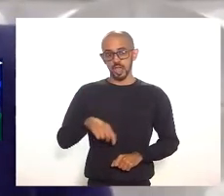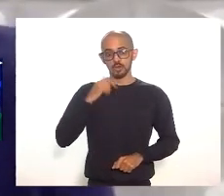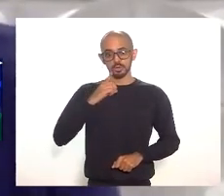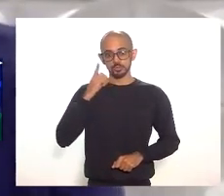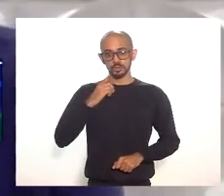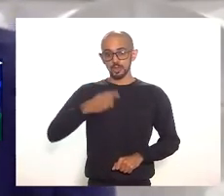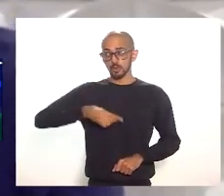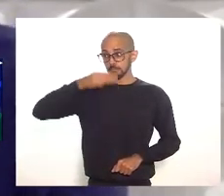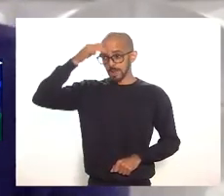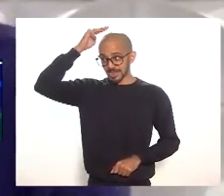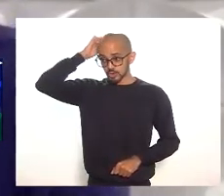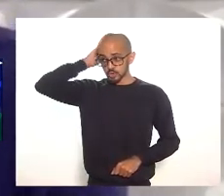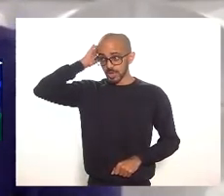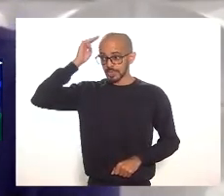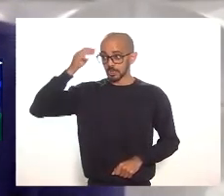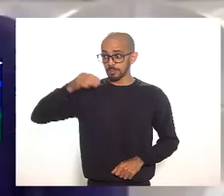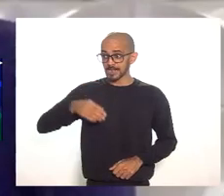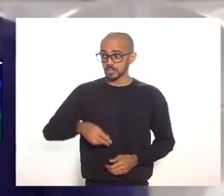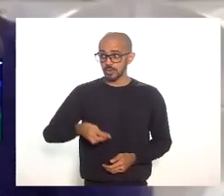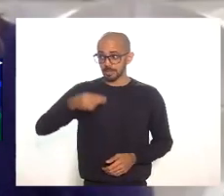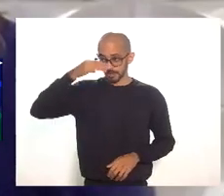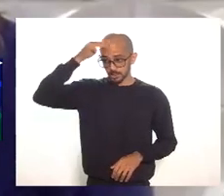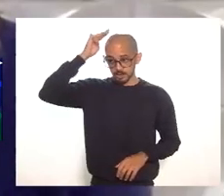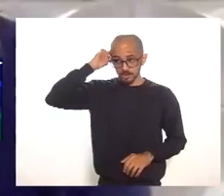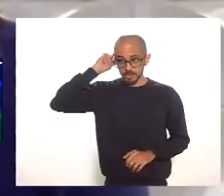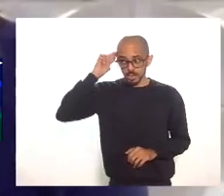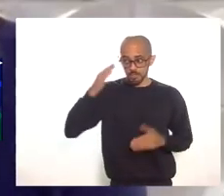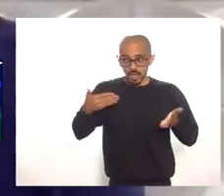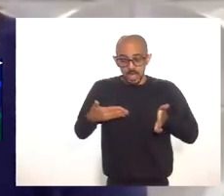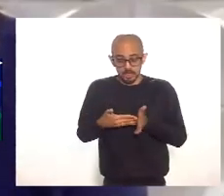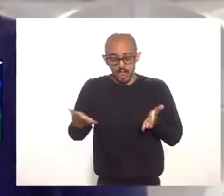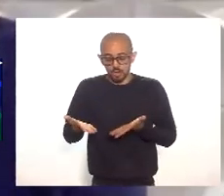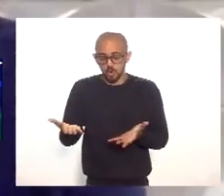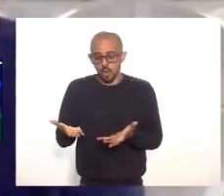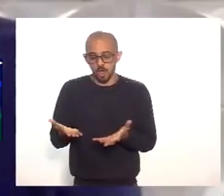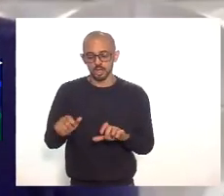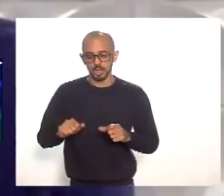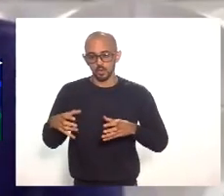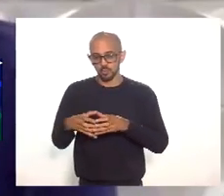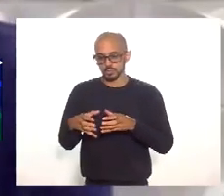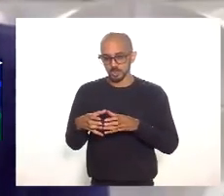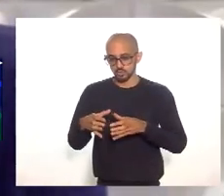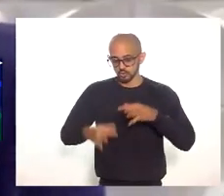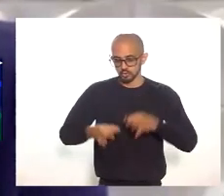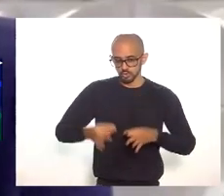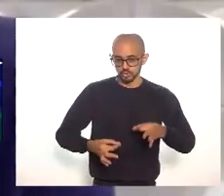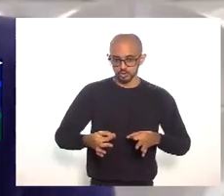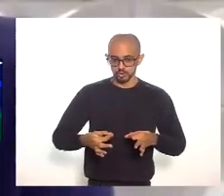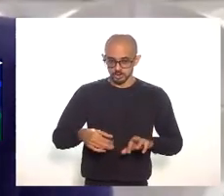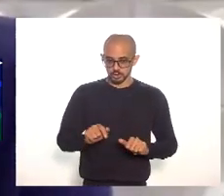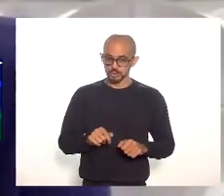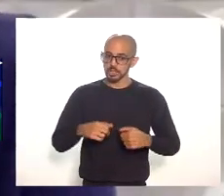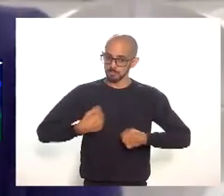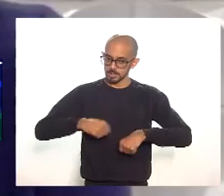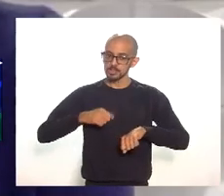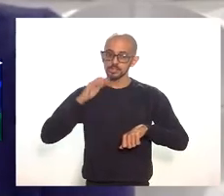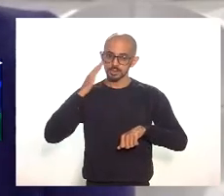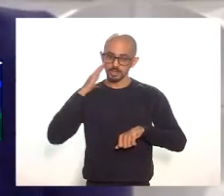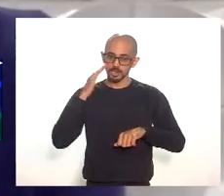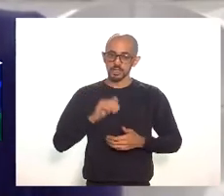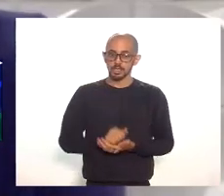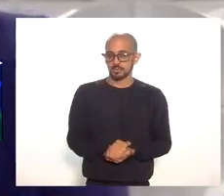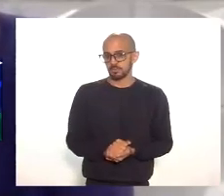possa contribuir, porque eu acho que até a própria Comissão de Constituição e Justiça tem que conhecer esse parecer. Eu só queria entender que parecer